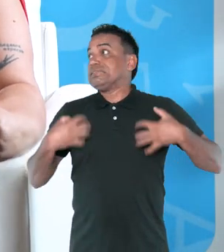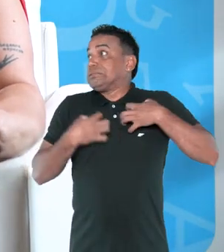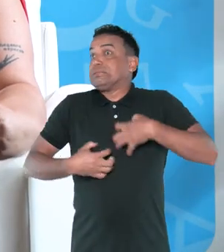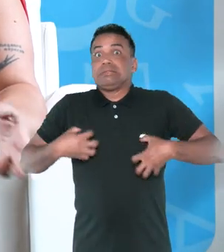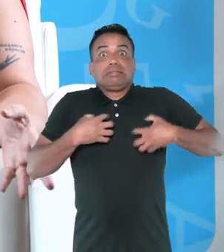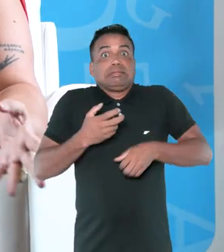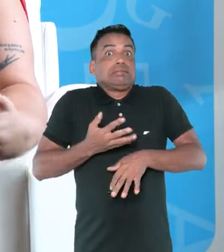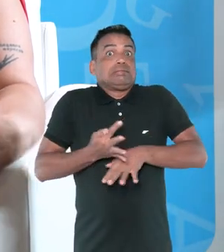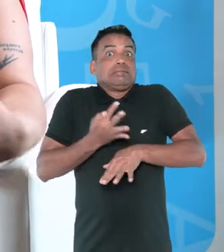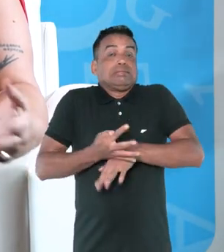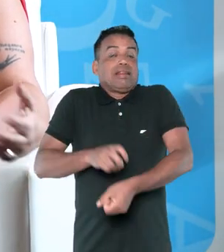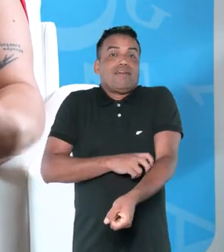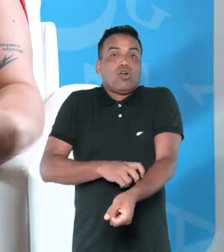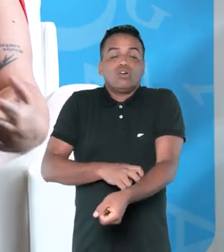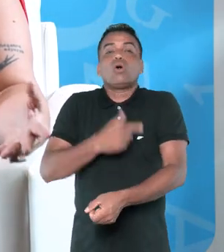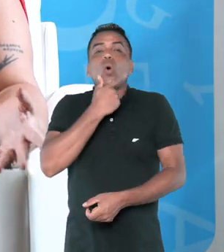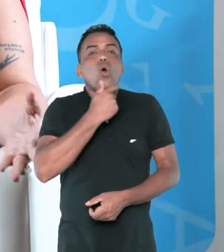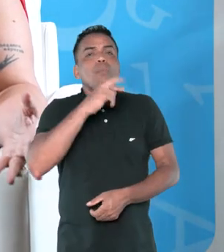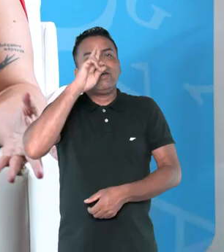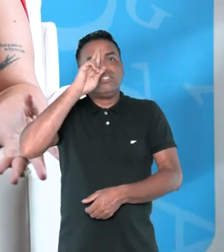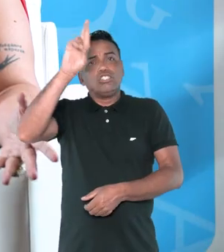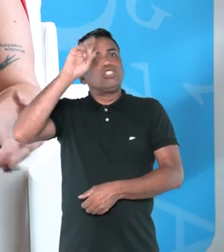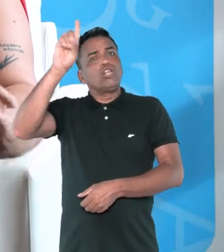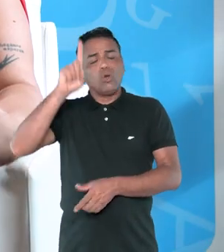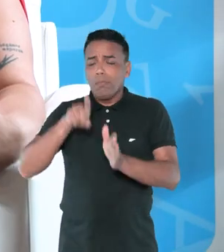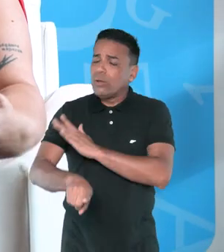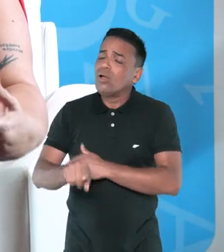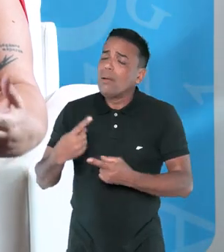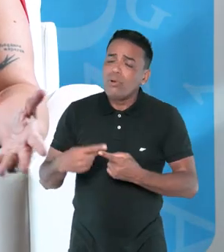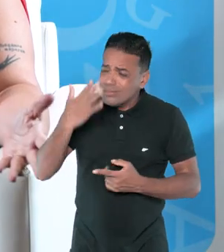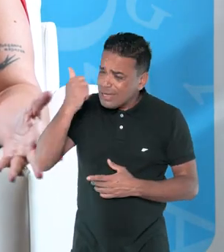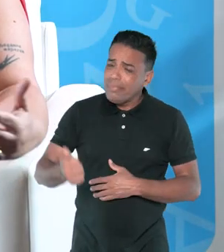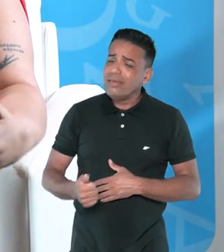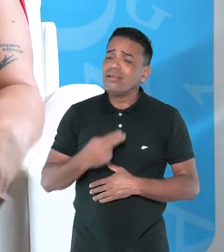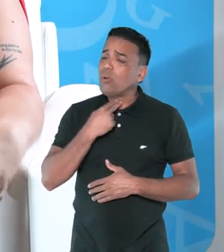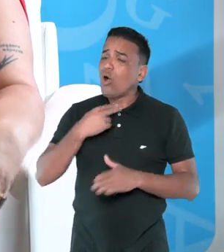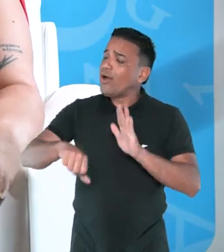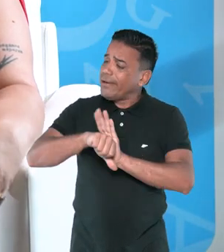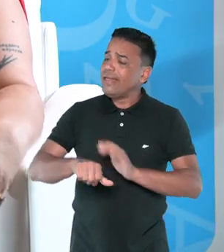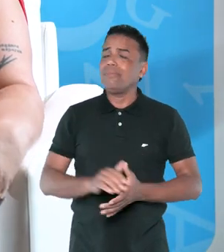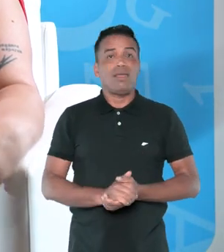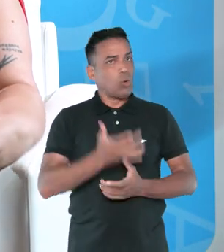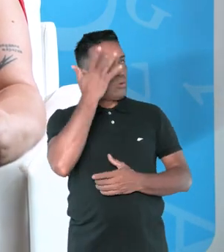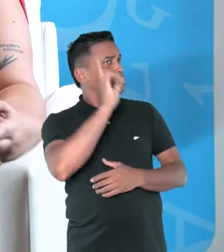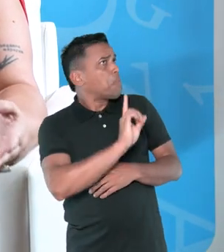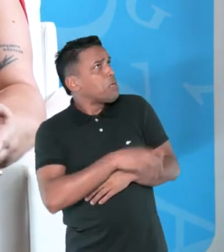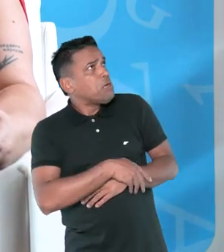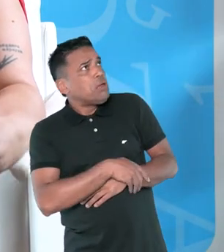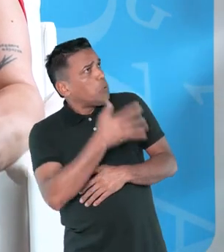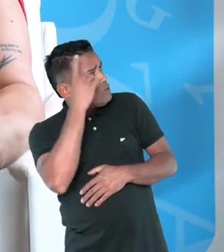criança. Só que o diretor foi muito sensível e perguntou por que se eu não sabia que aquilo ali era um crime. Eu disse que não sabia. E aí ele